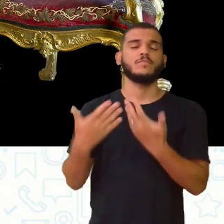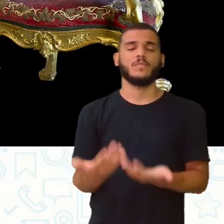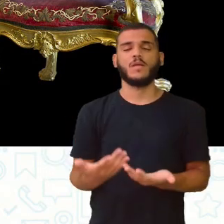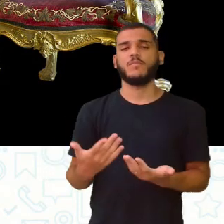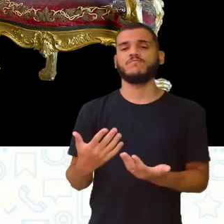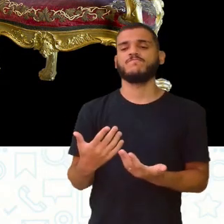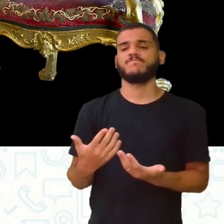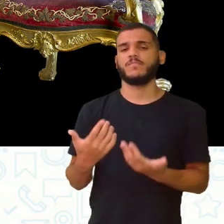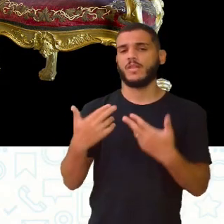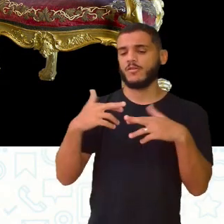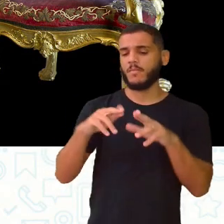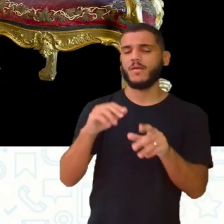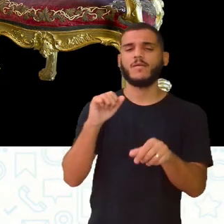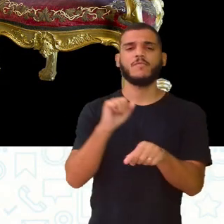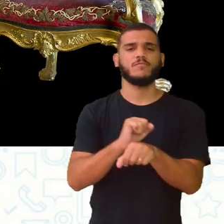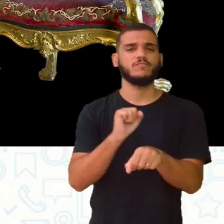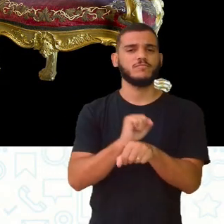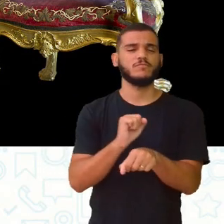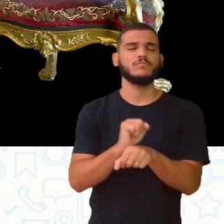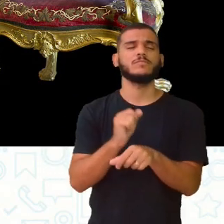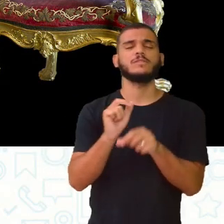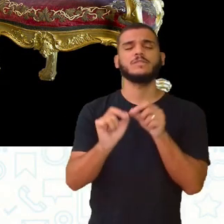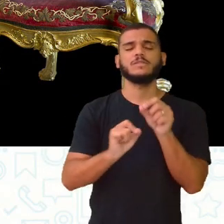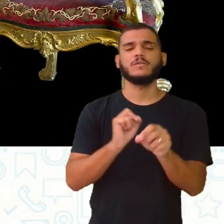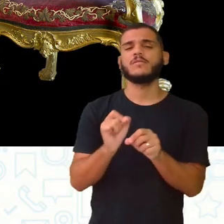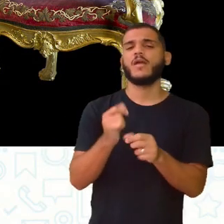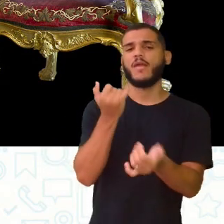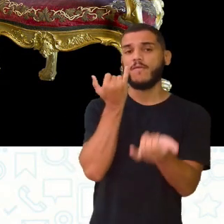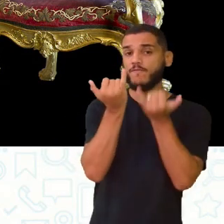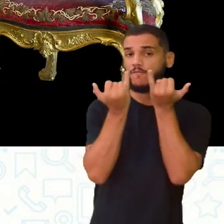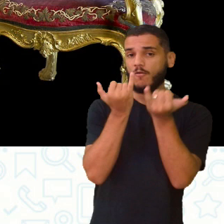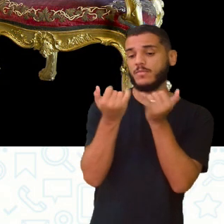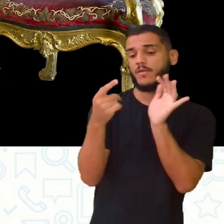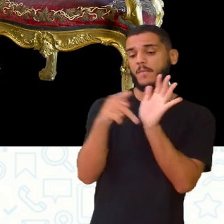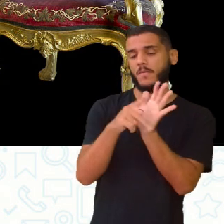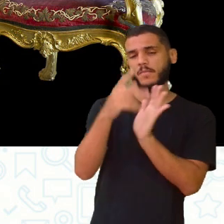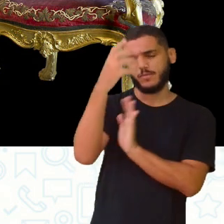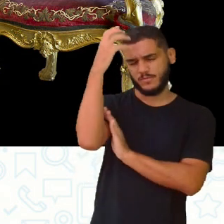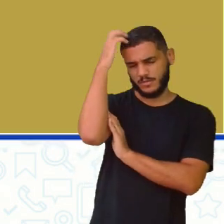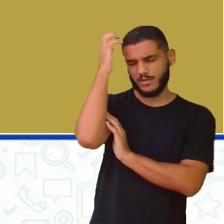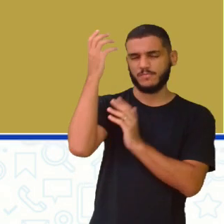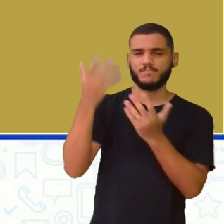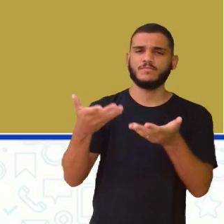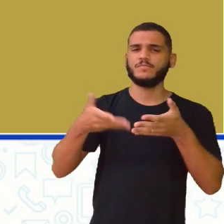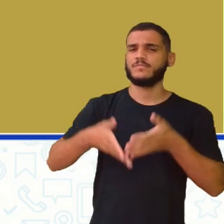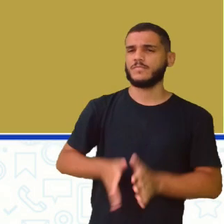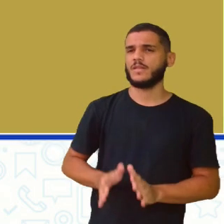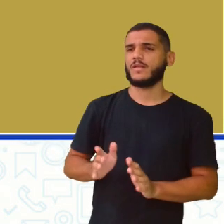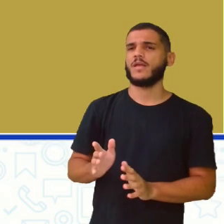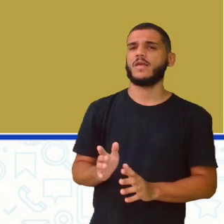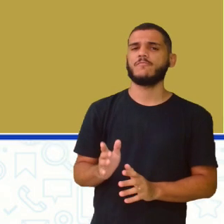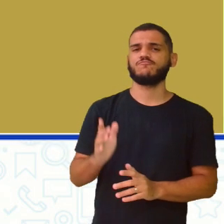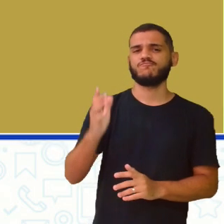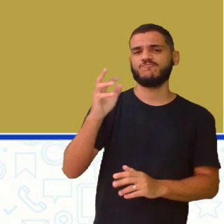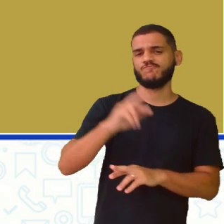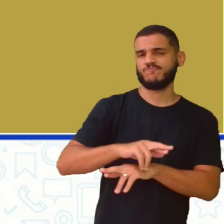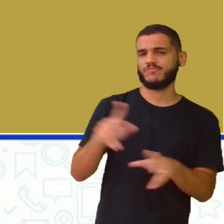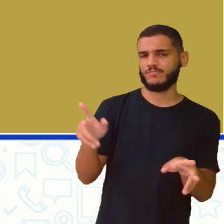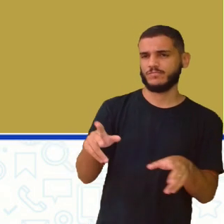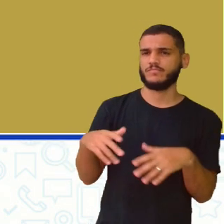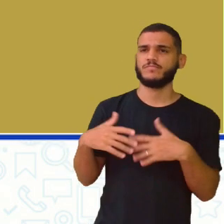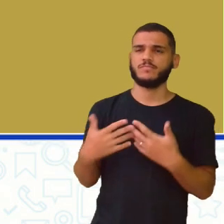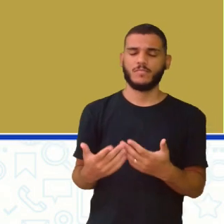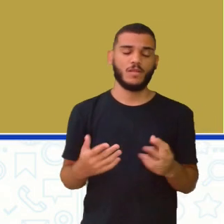eles esperavam essa informação dele, mas ele não sabia. Então, nasceria um rei diferente, não é? Os